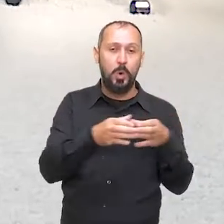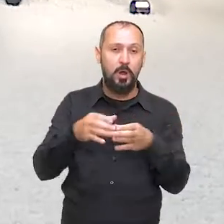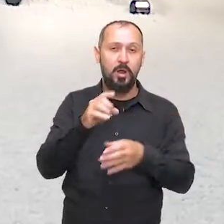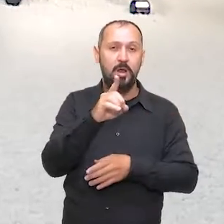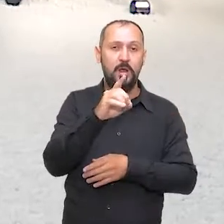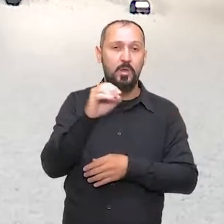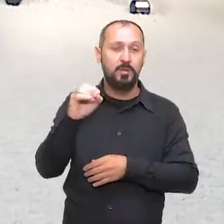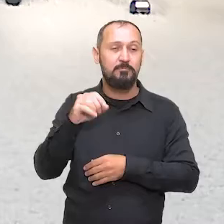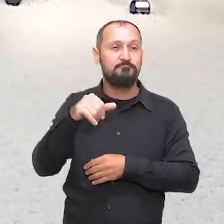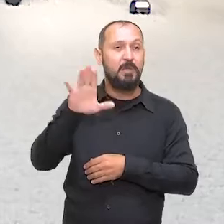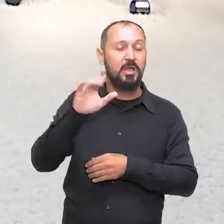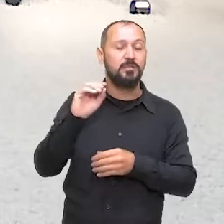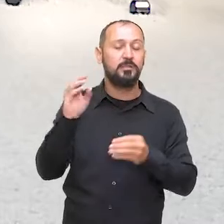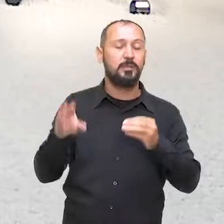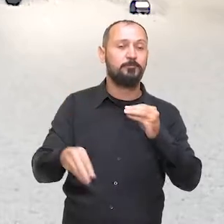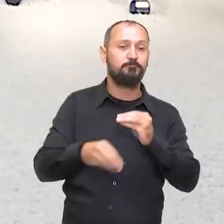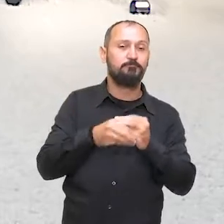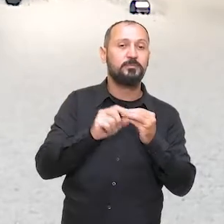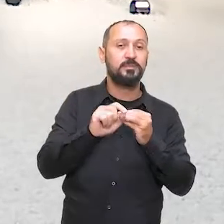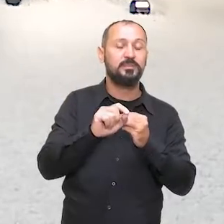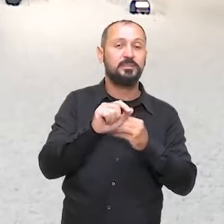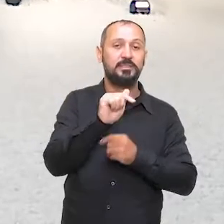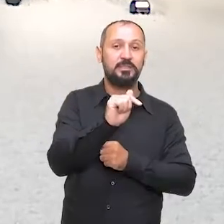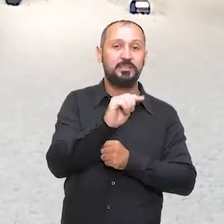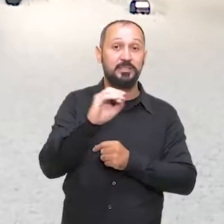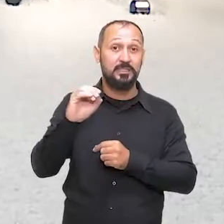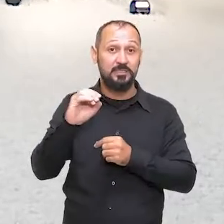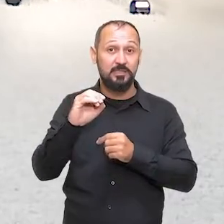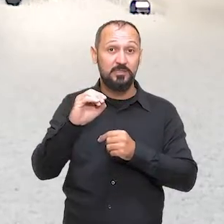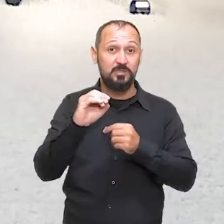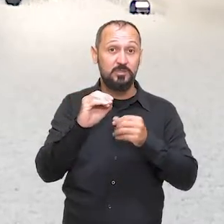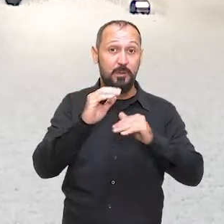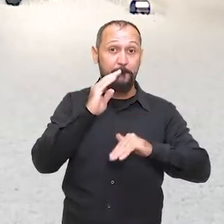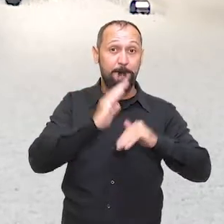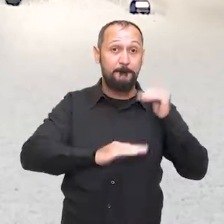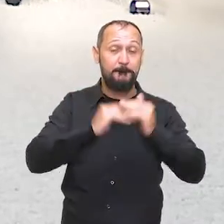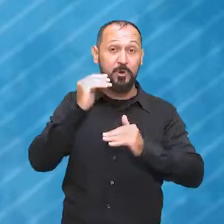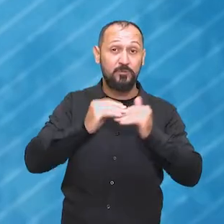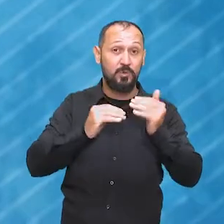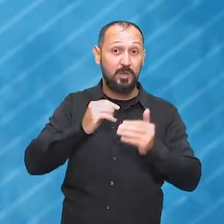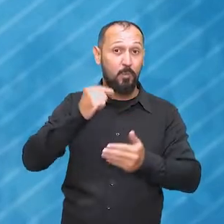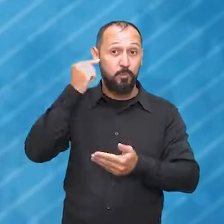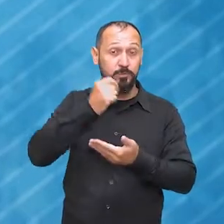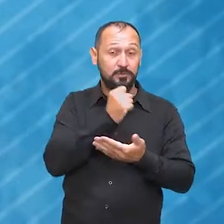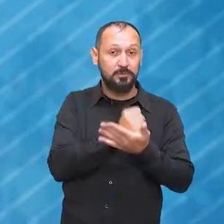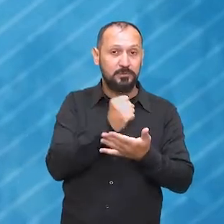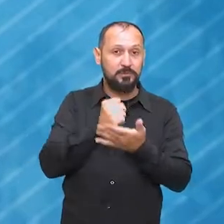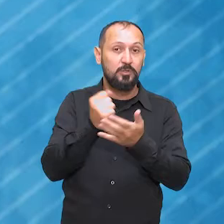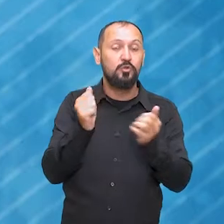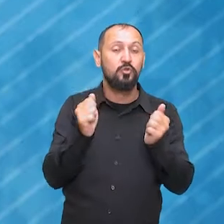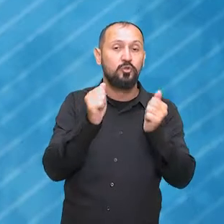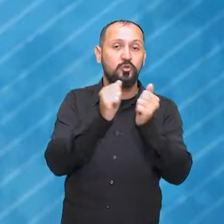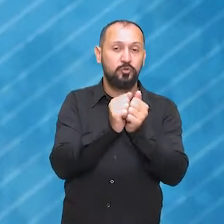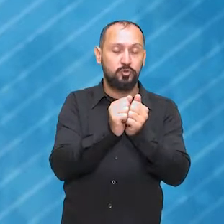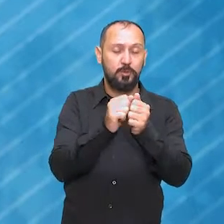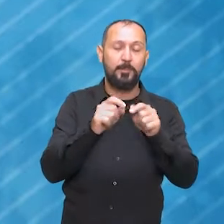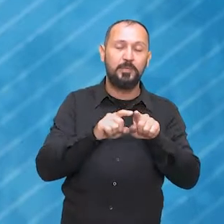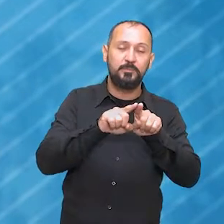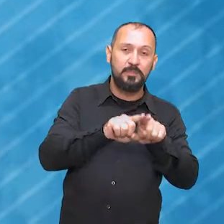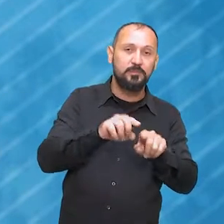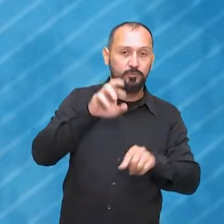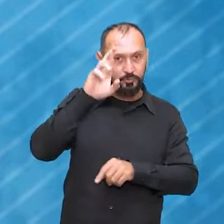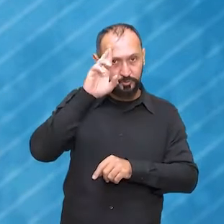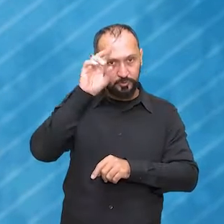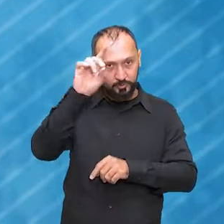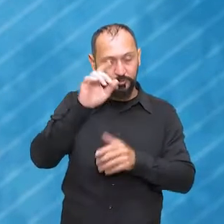de 100 comissões. Um outro número que não foi colocado ainda, são mais de 700 advogados inscritos nesses quadros, entre membros e